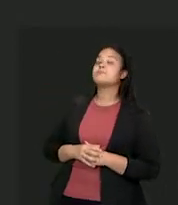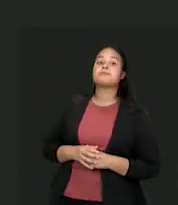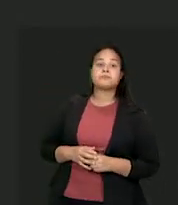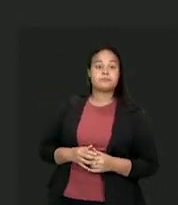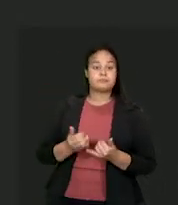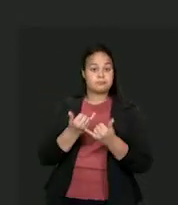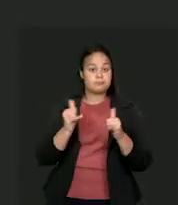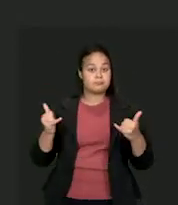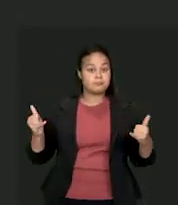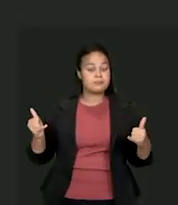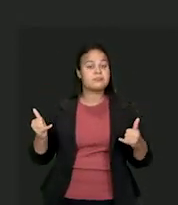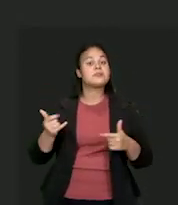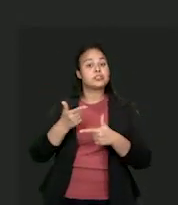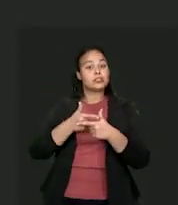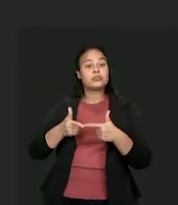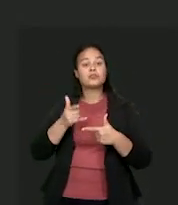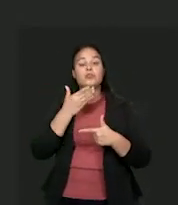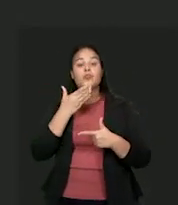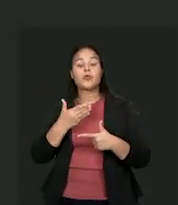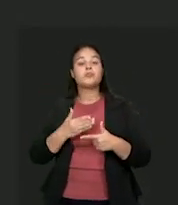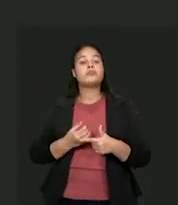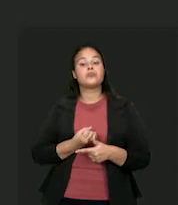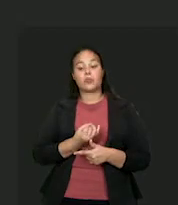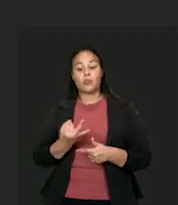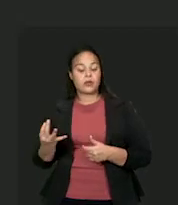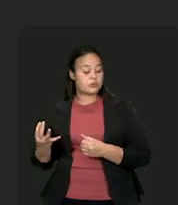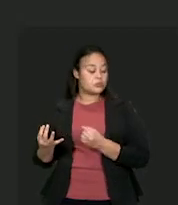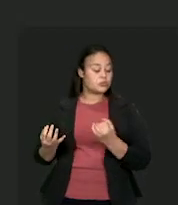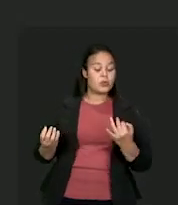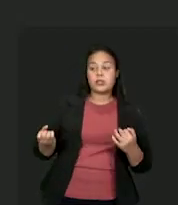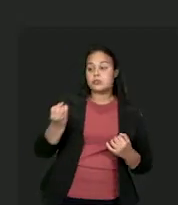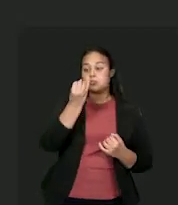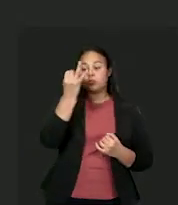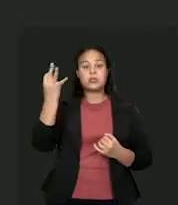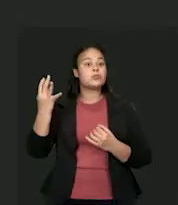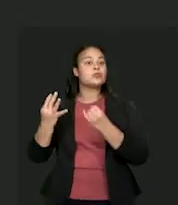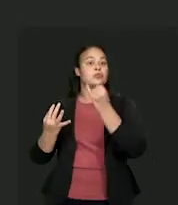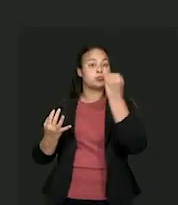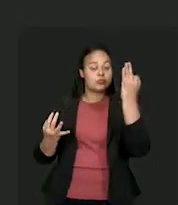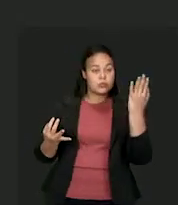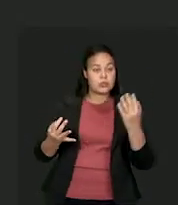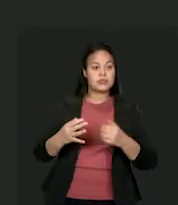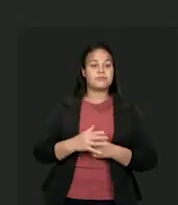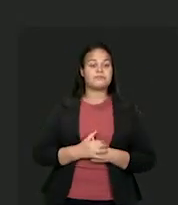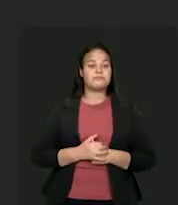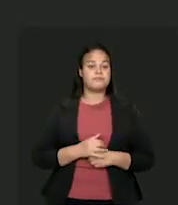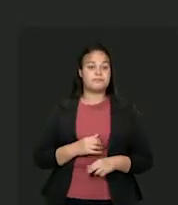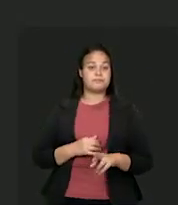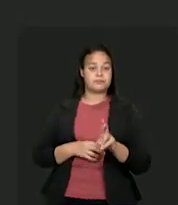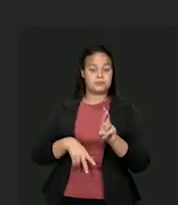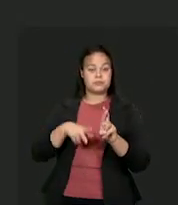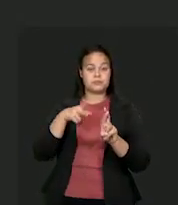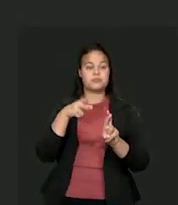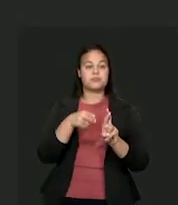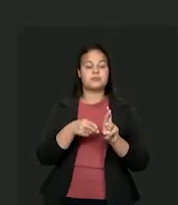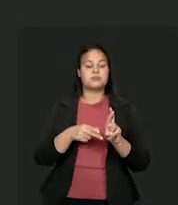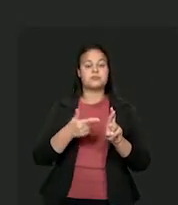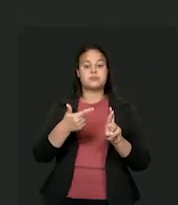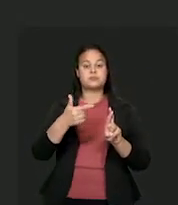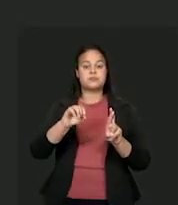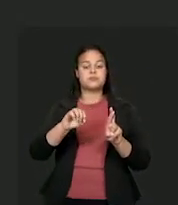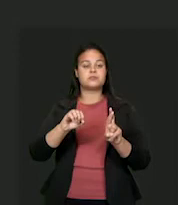elétrica dividido pelo número de resistores. Resistência equivalente vai ser igual a